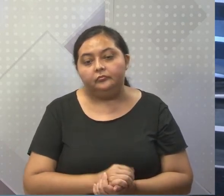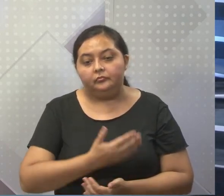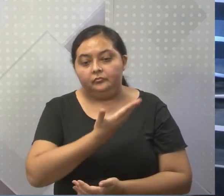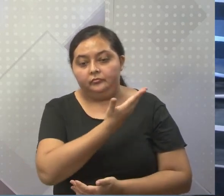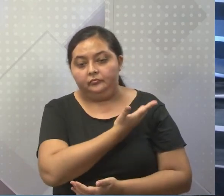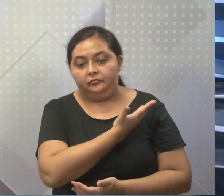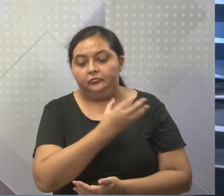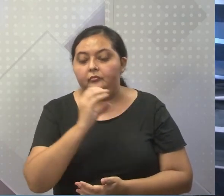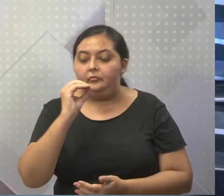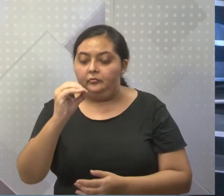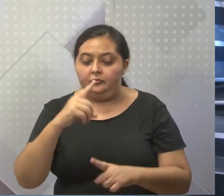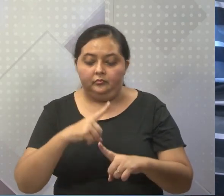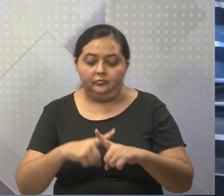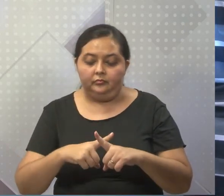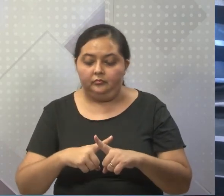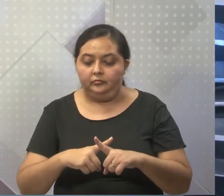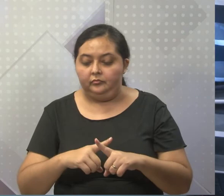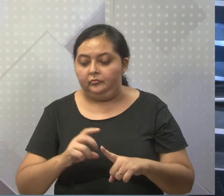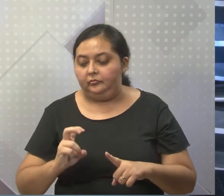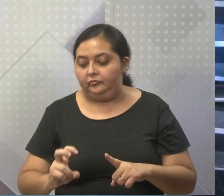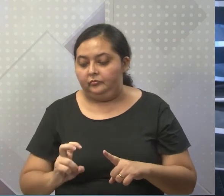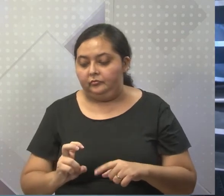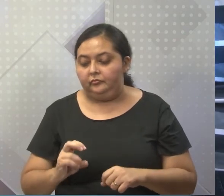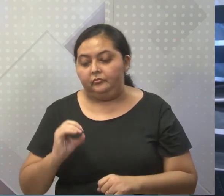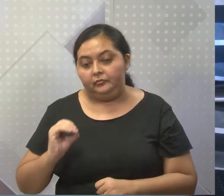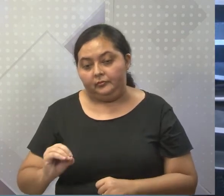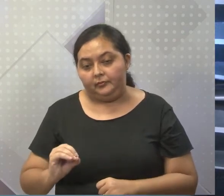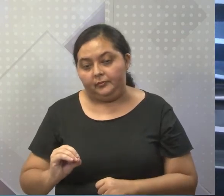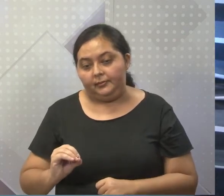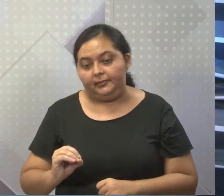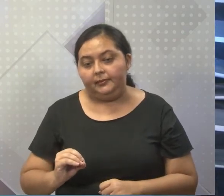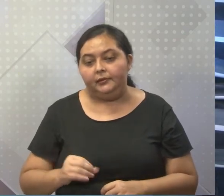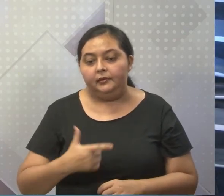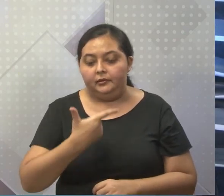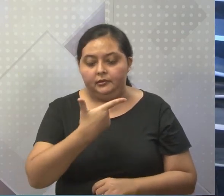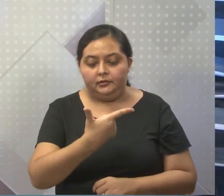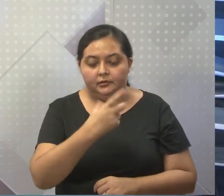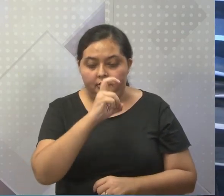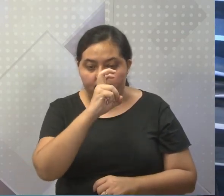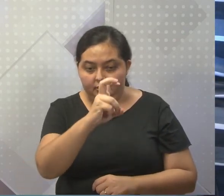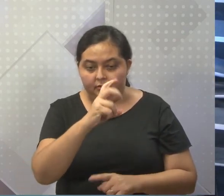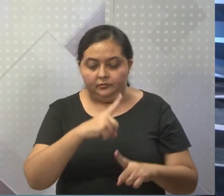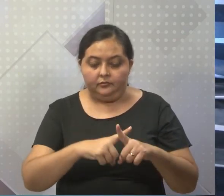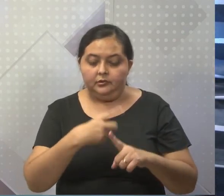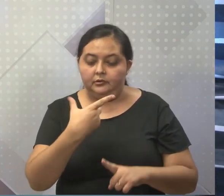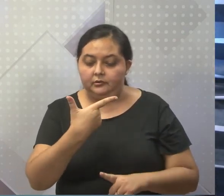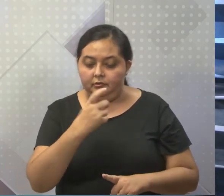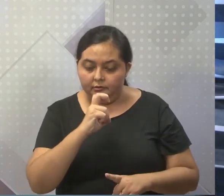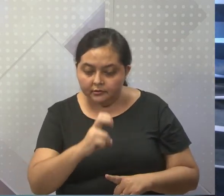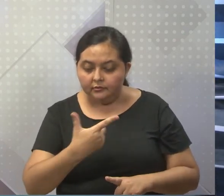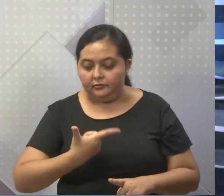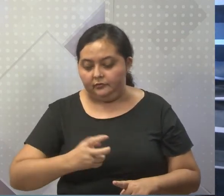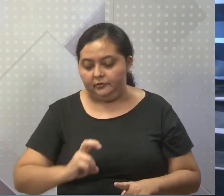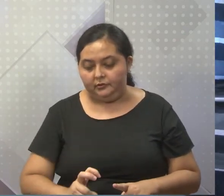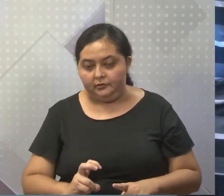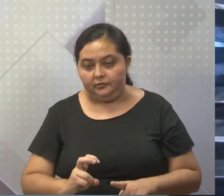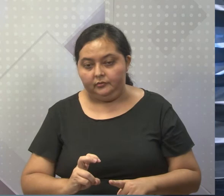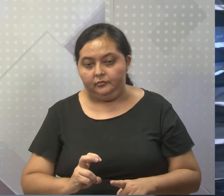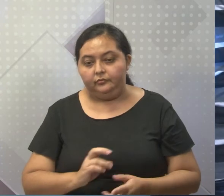5 vezes 0 é 0. 5 vezes 5 é 25. Desce o 5 e sobe o